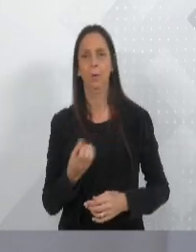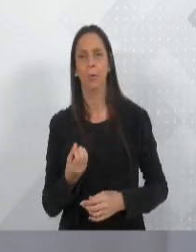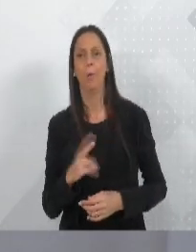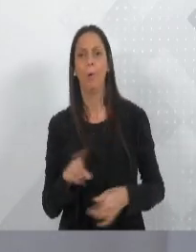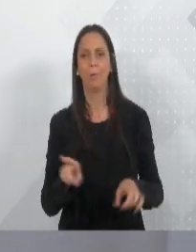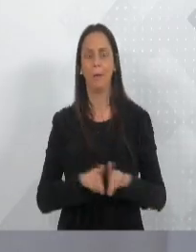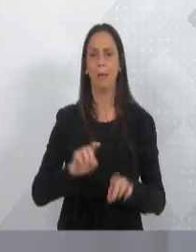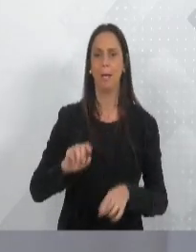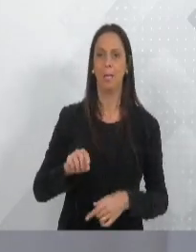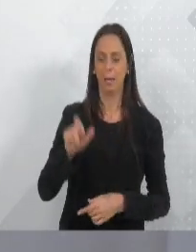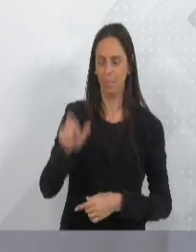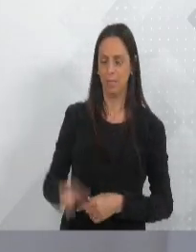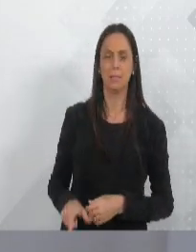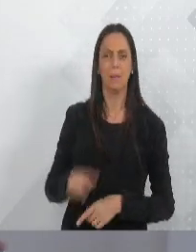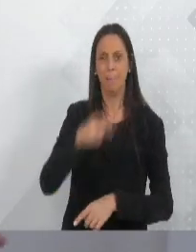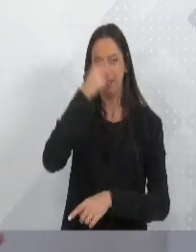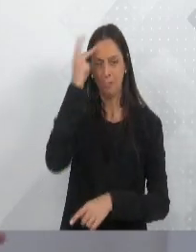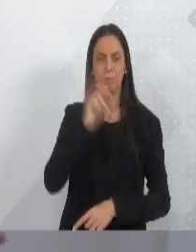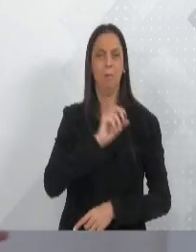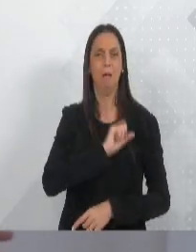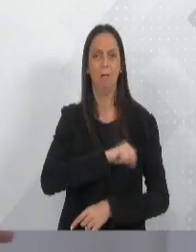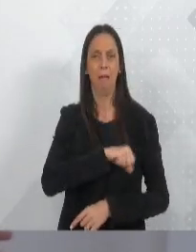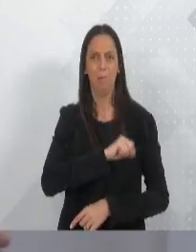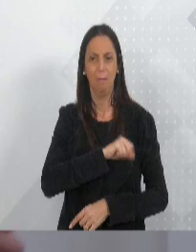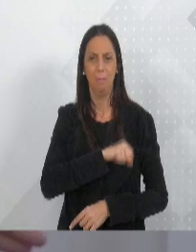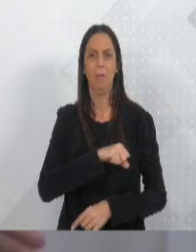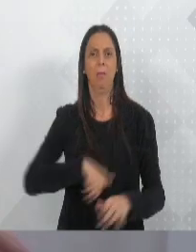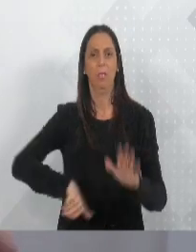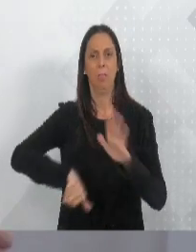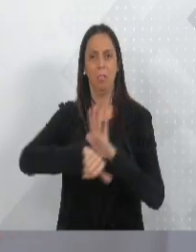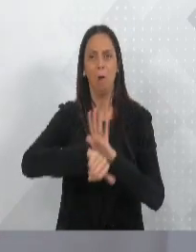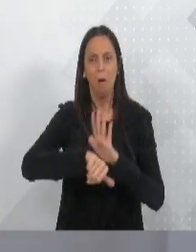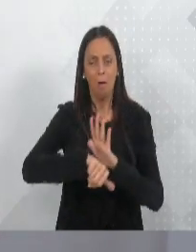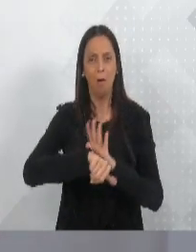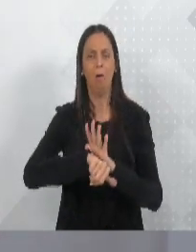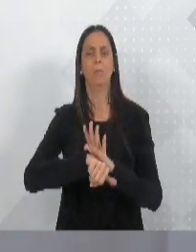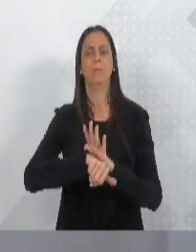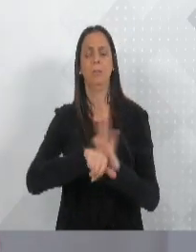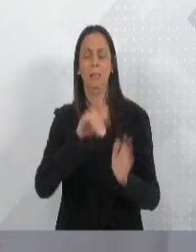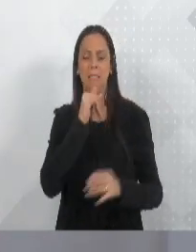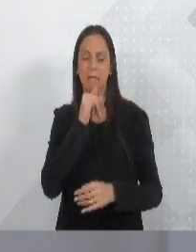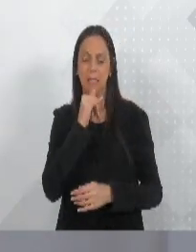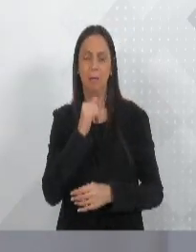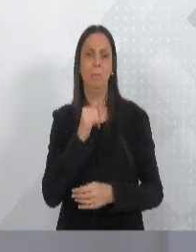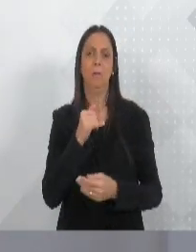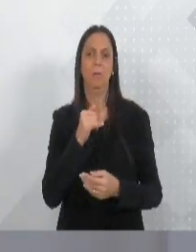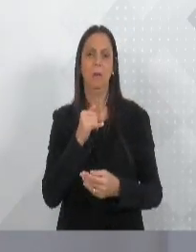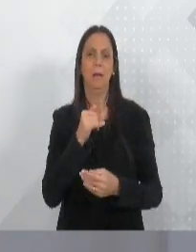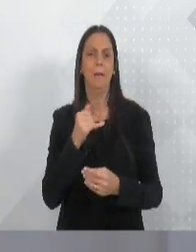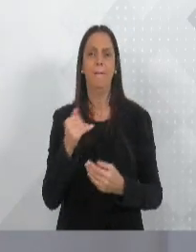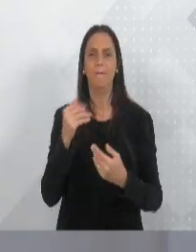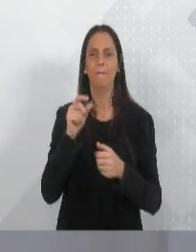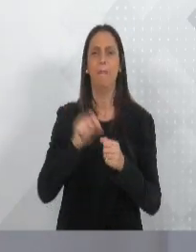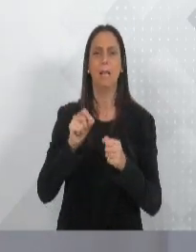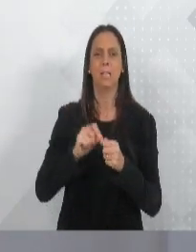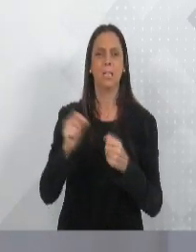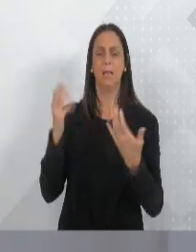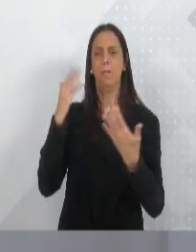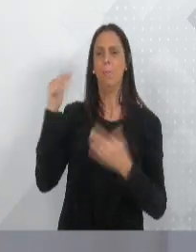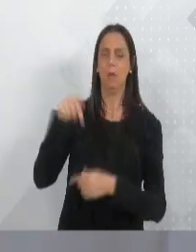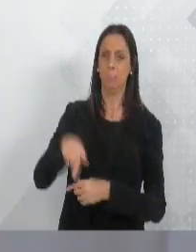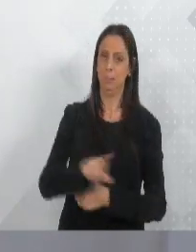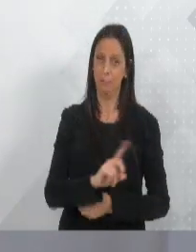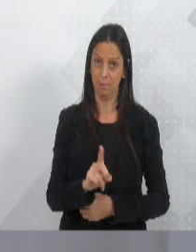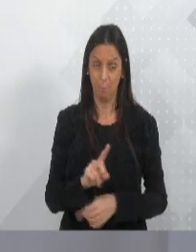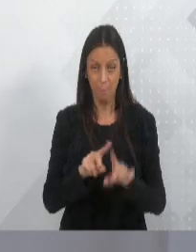aproveitar dessas fragilidades mas infelizmente Cadê o aumento da infraestrutura se está acontecendo não é no ritmo que